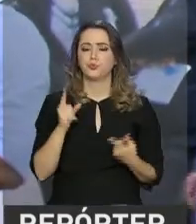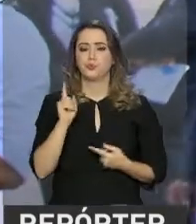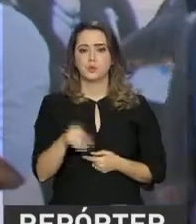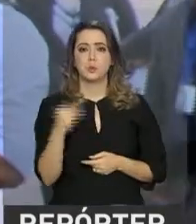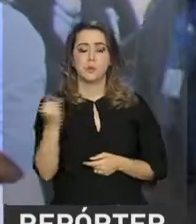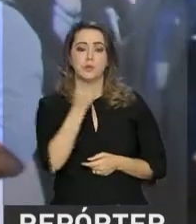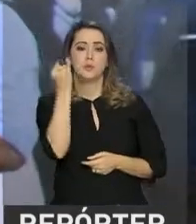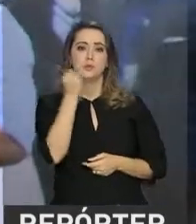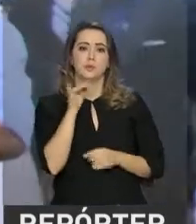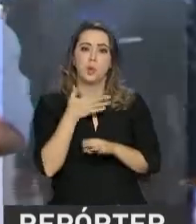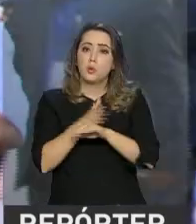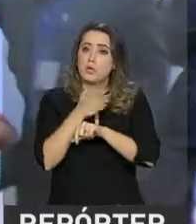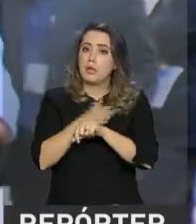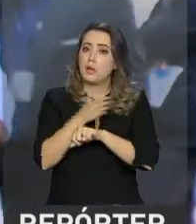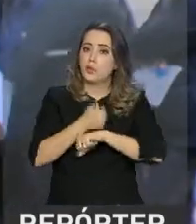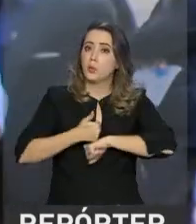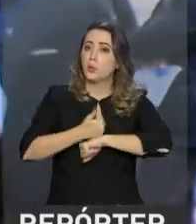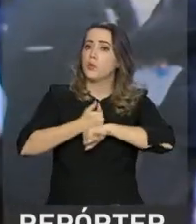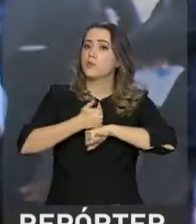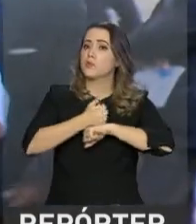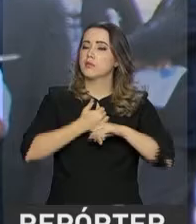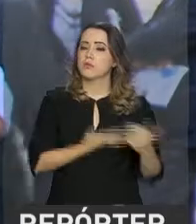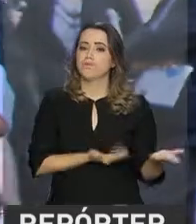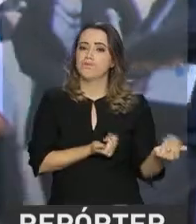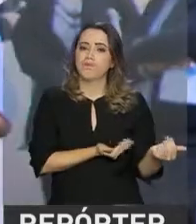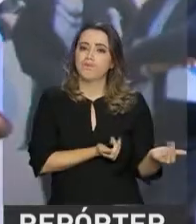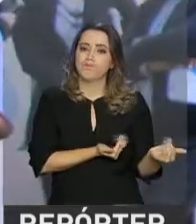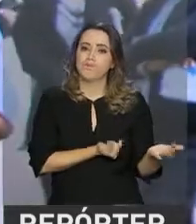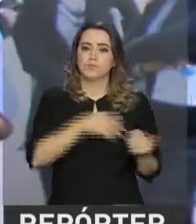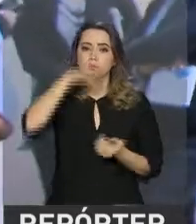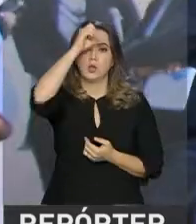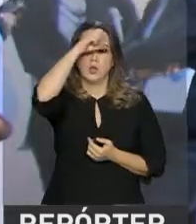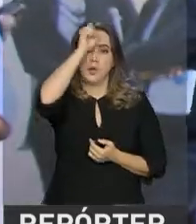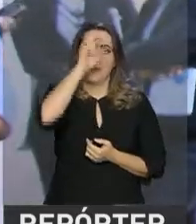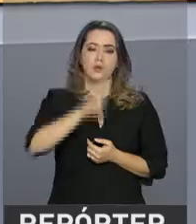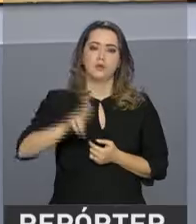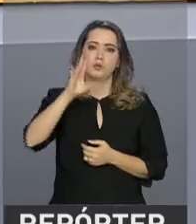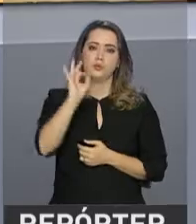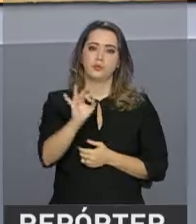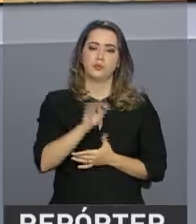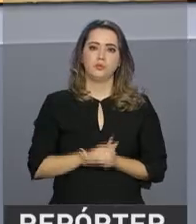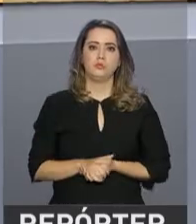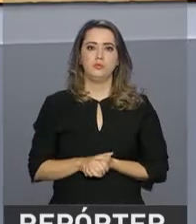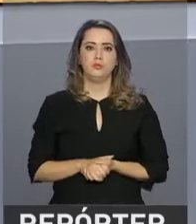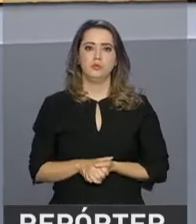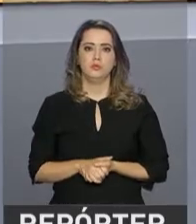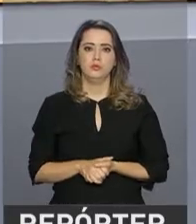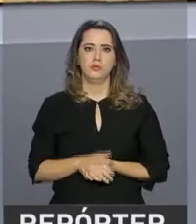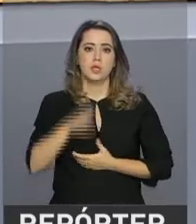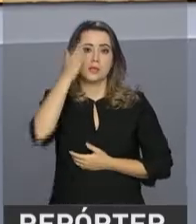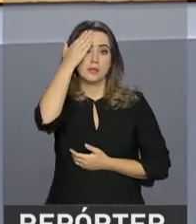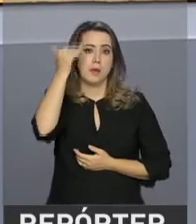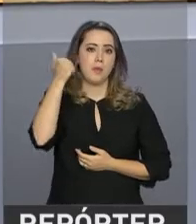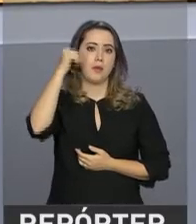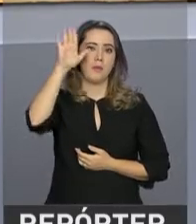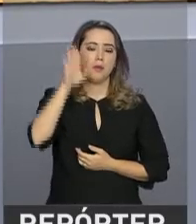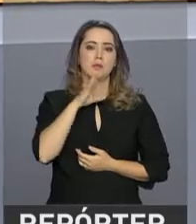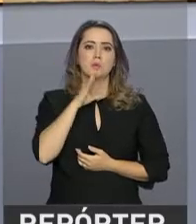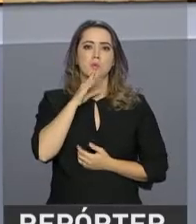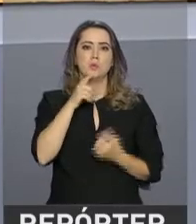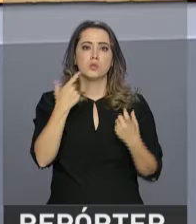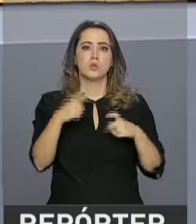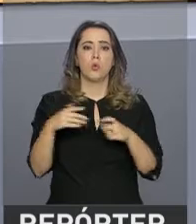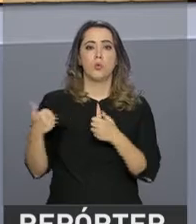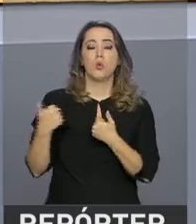é a capacitação do jovem que aprendi a lidar com o equipamento e para saber mais e conhecer a rota